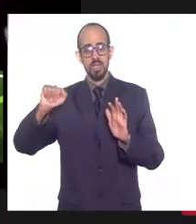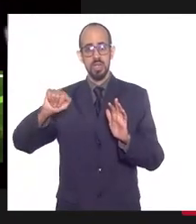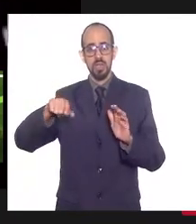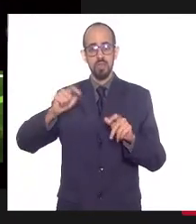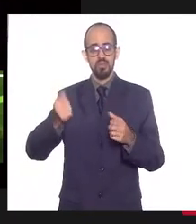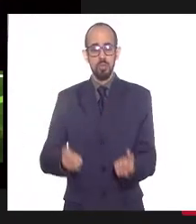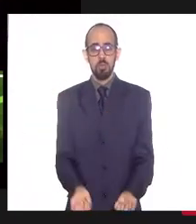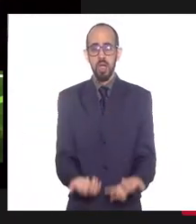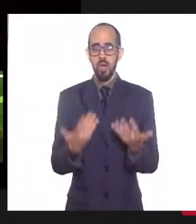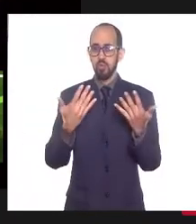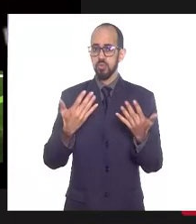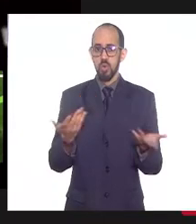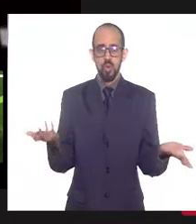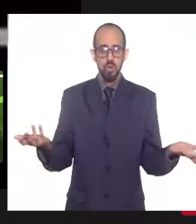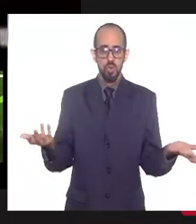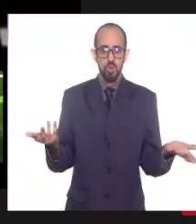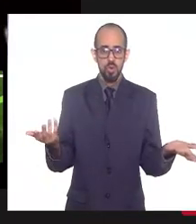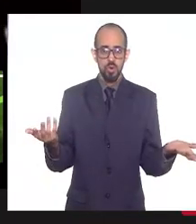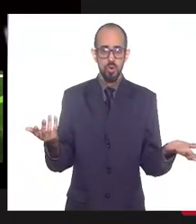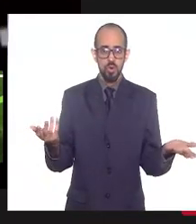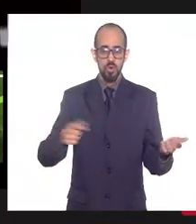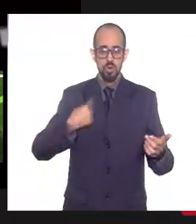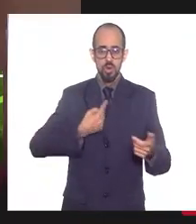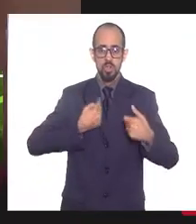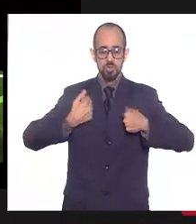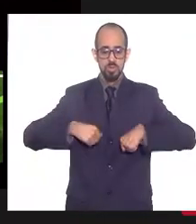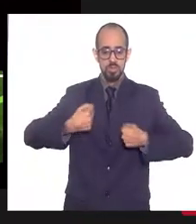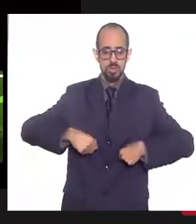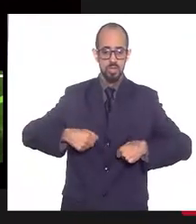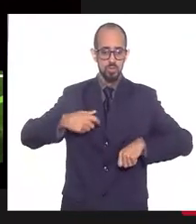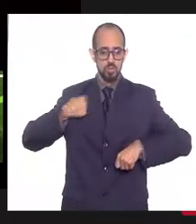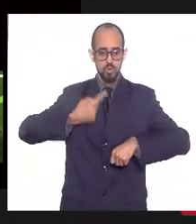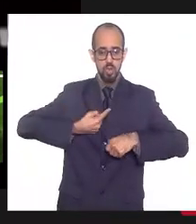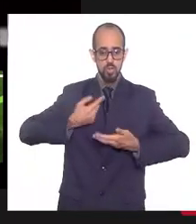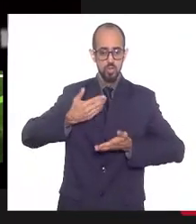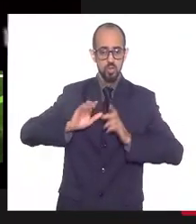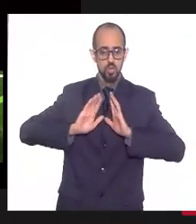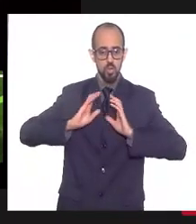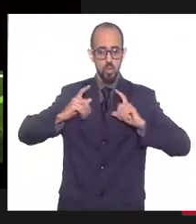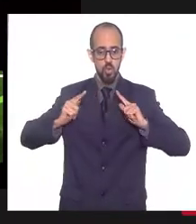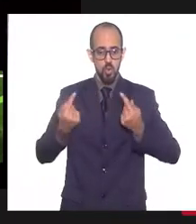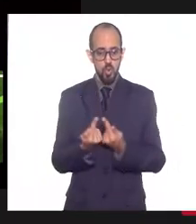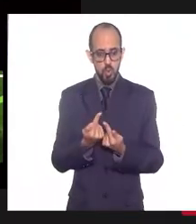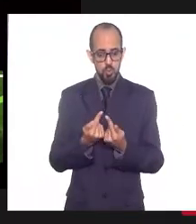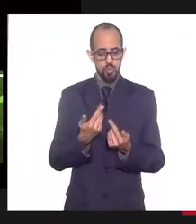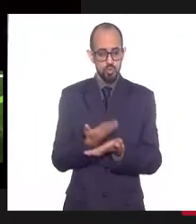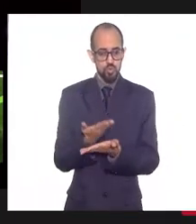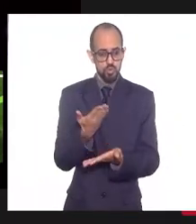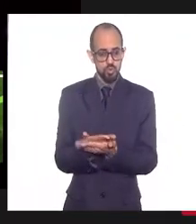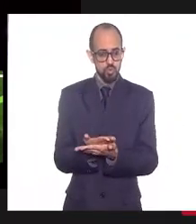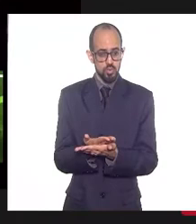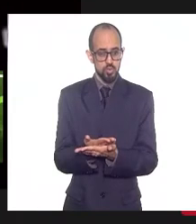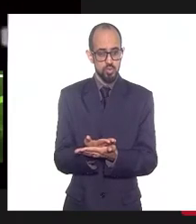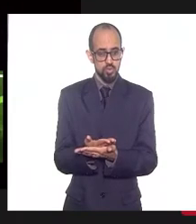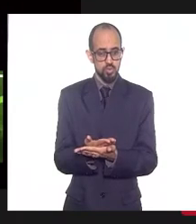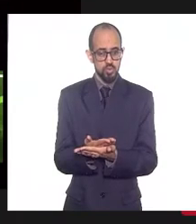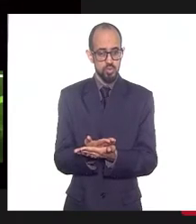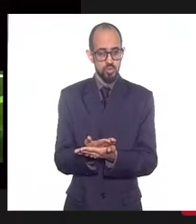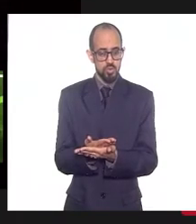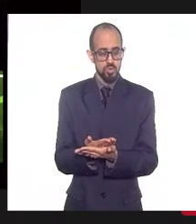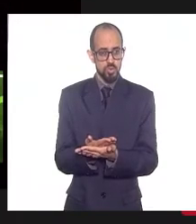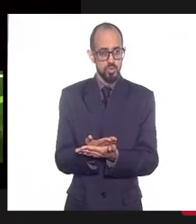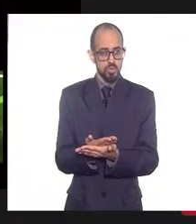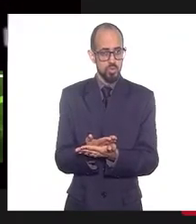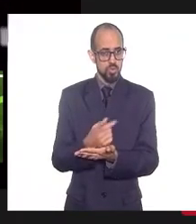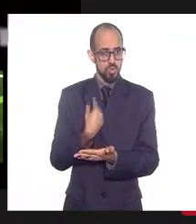com outros olhos. Isso, no meu entender, e no, do nosso grupo de estudos, dos debates que a gente estava aqui, isso é